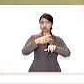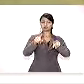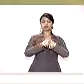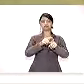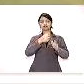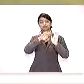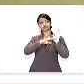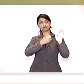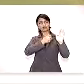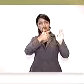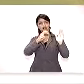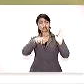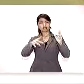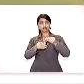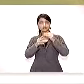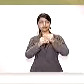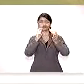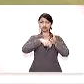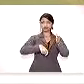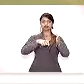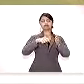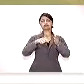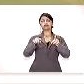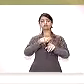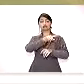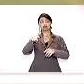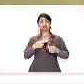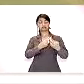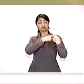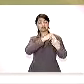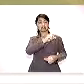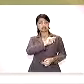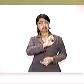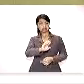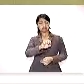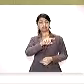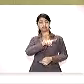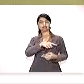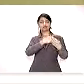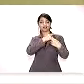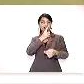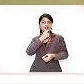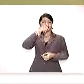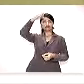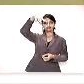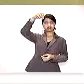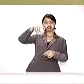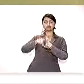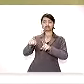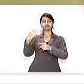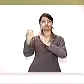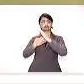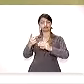licitação contrato aditivos e rescisão contrat aldos centro DAE Departamento de Água de energia elétrica empresa interpa